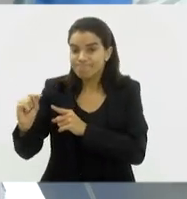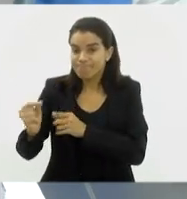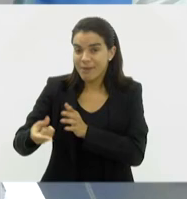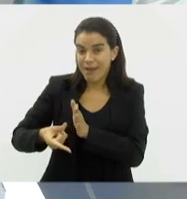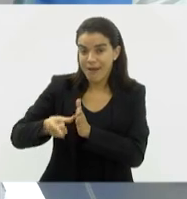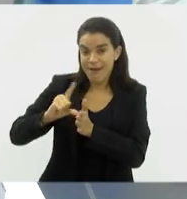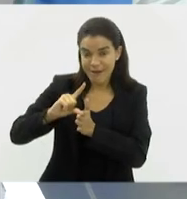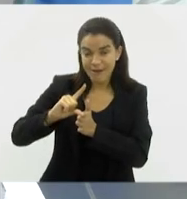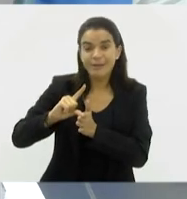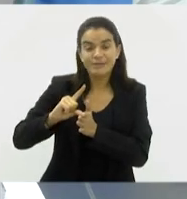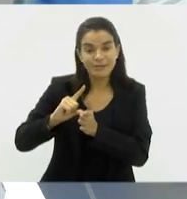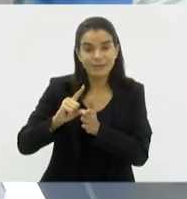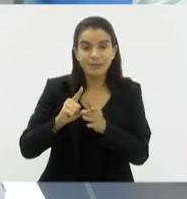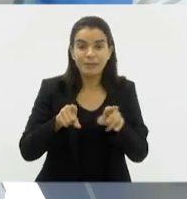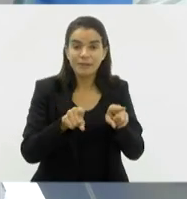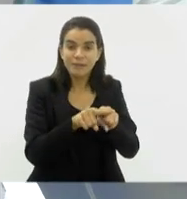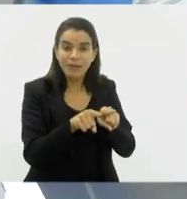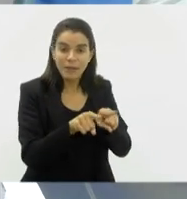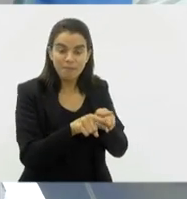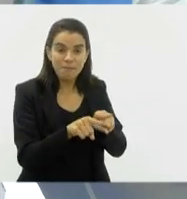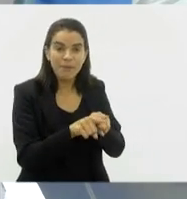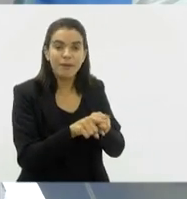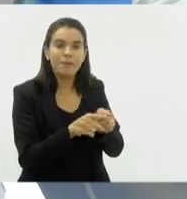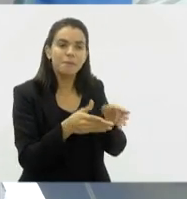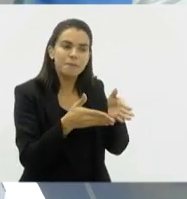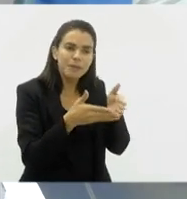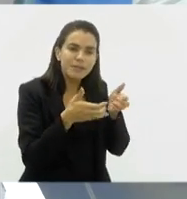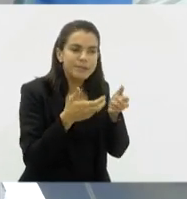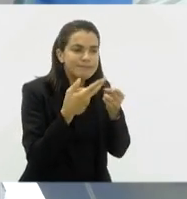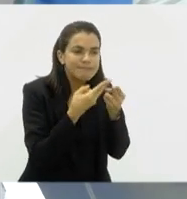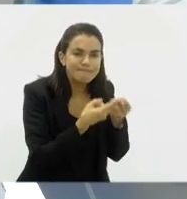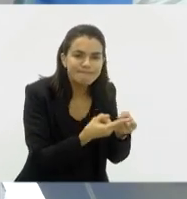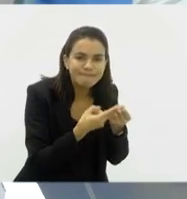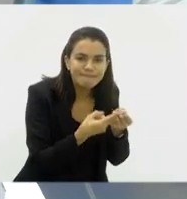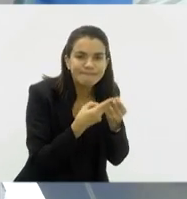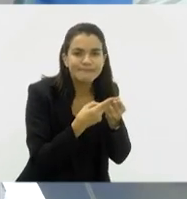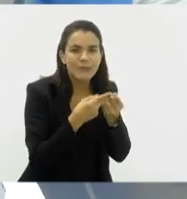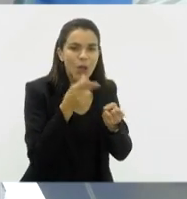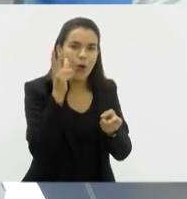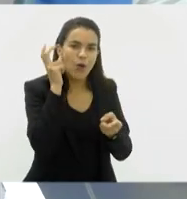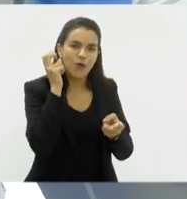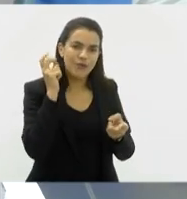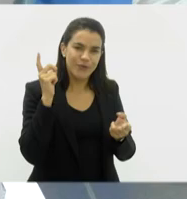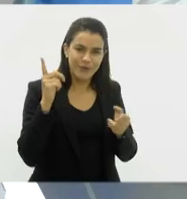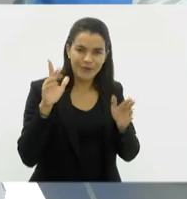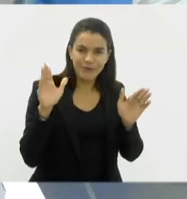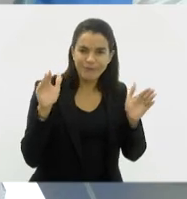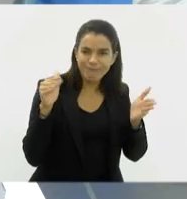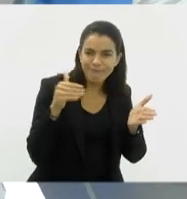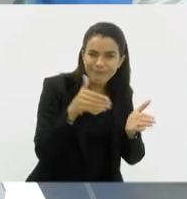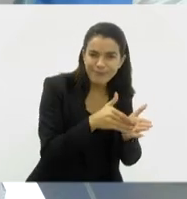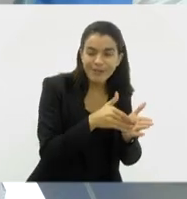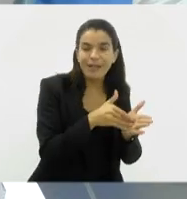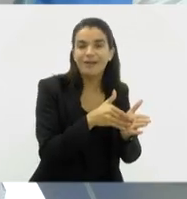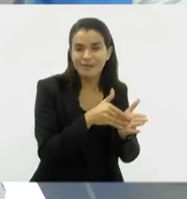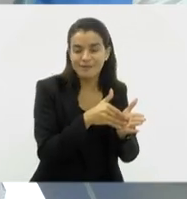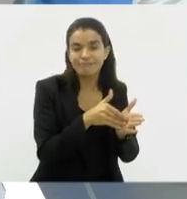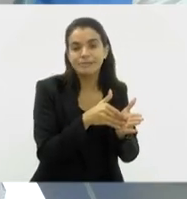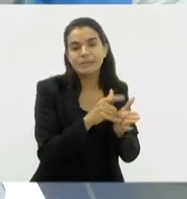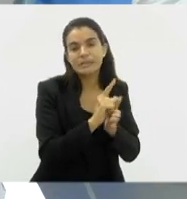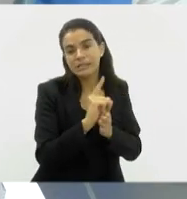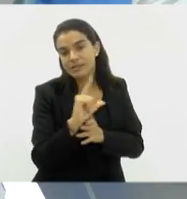voto divergente inclusive pedi a paciência dele para que pudesse ouvir até o final ouviu até o final e